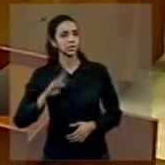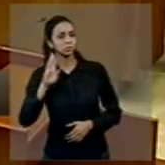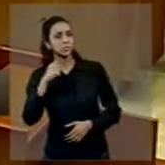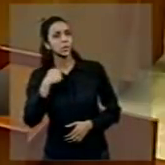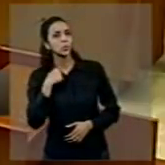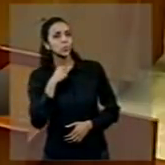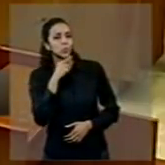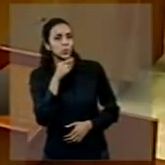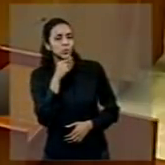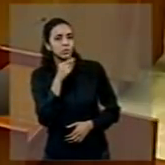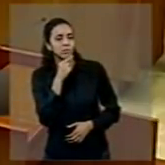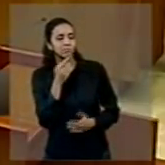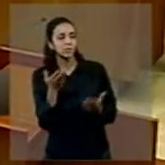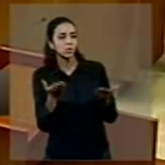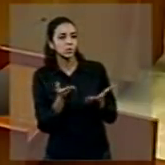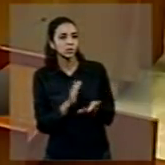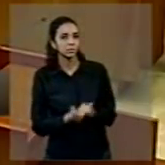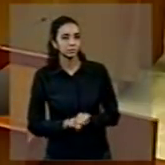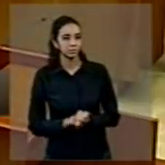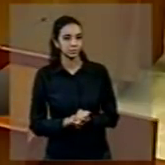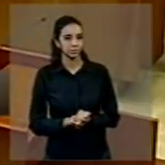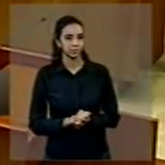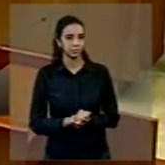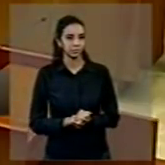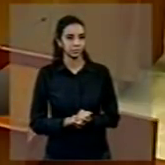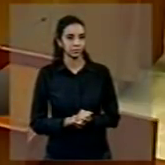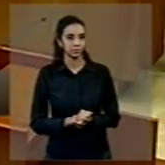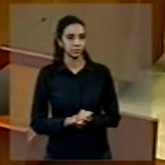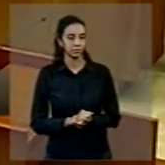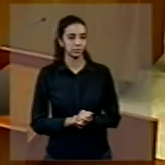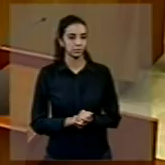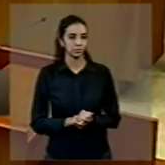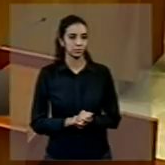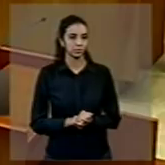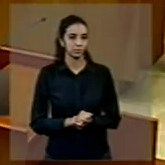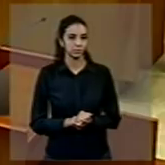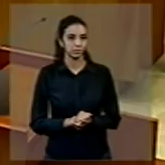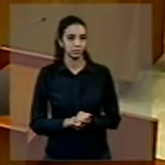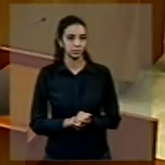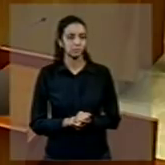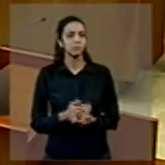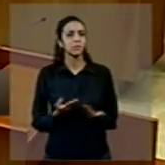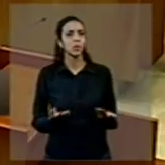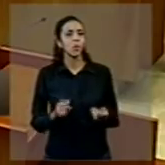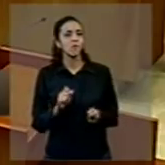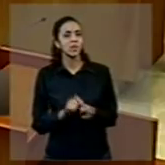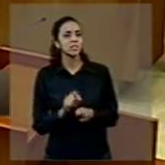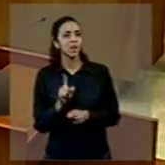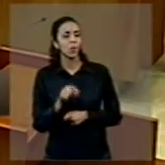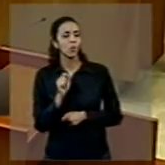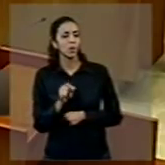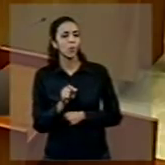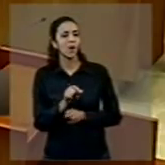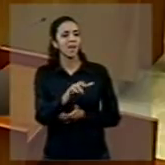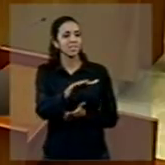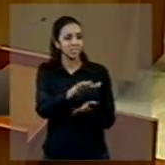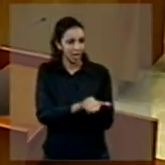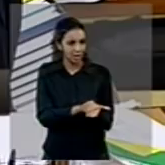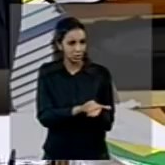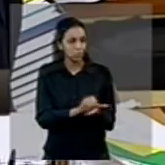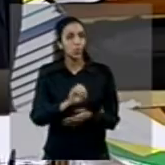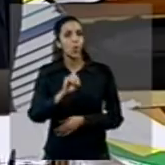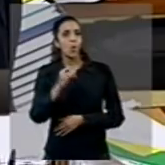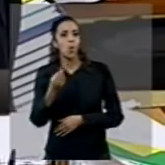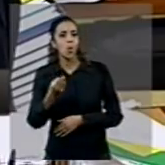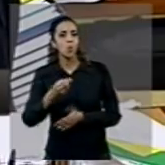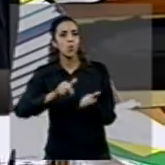a essa altura. O que se faz em jogo? É o cadastramento em si ou é a